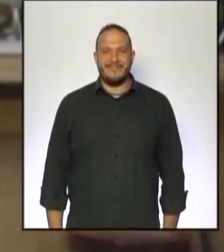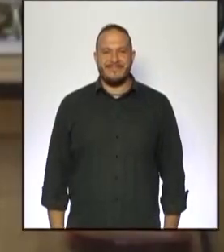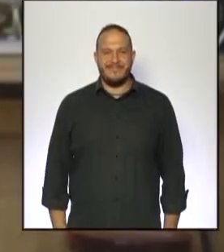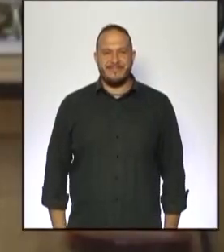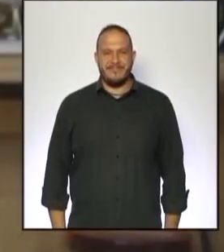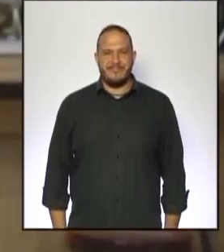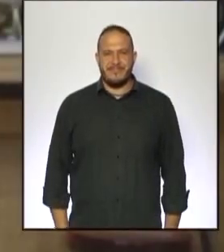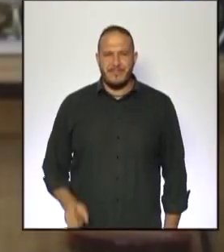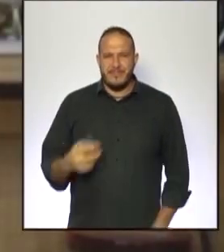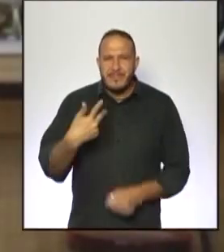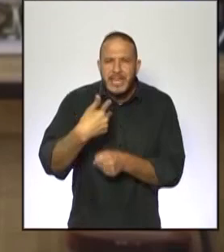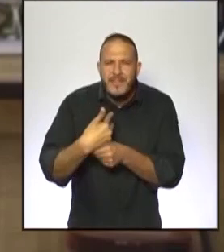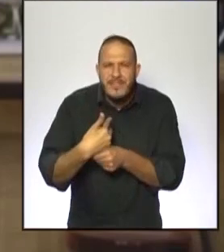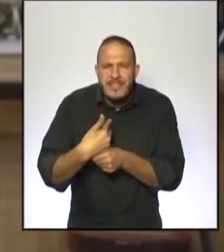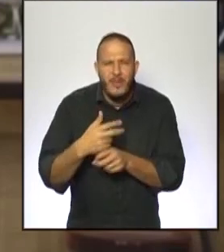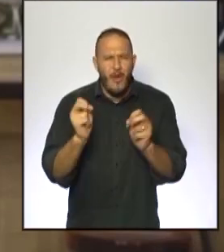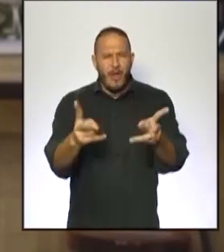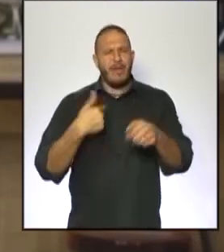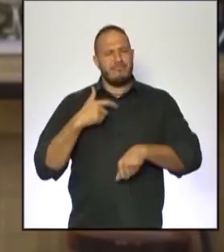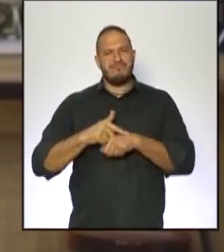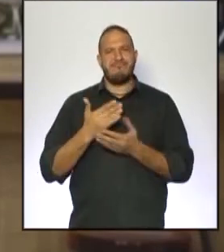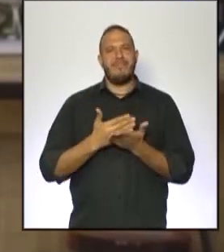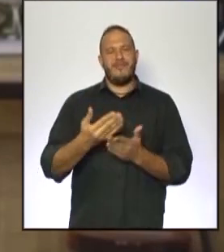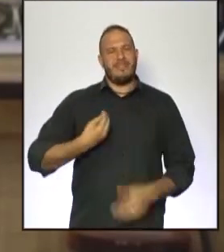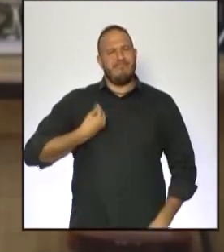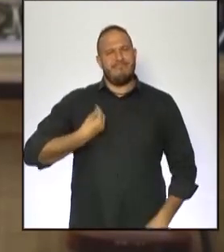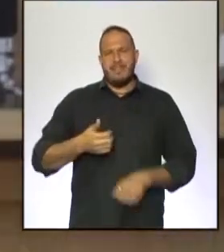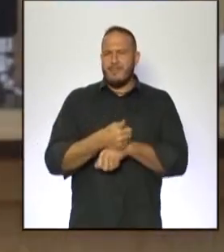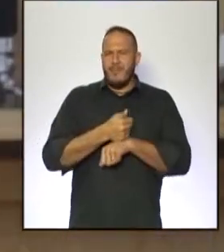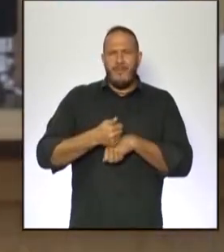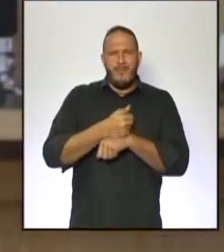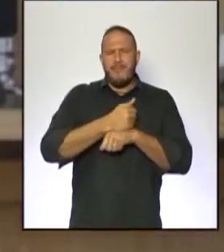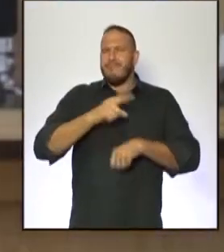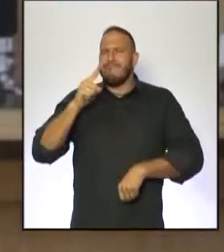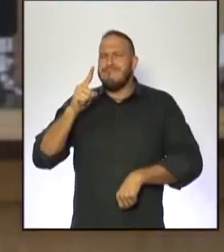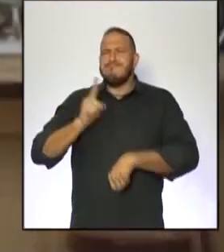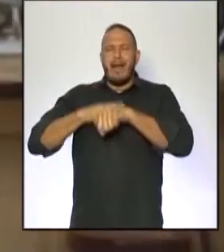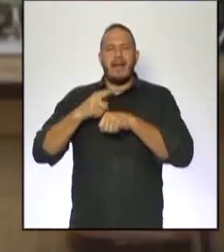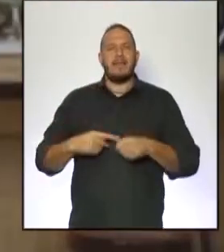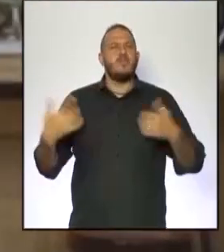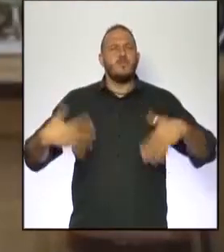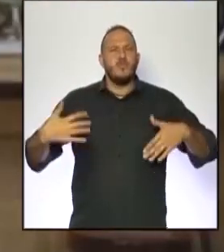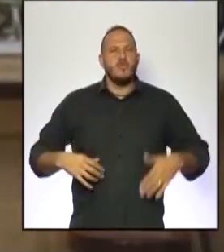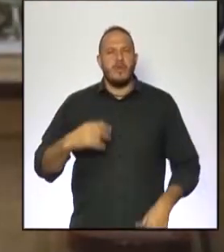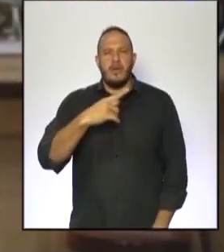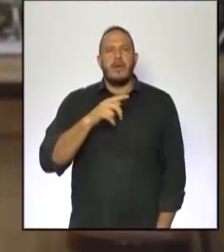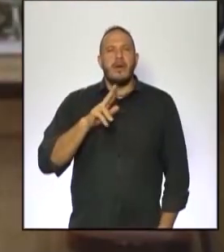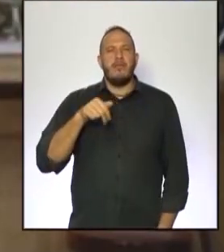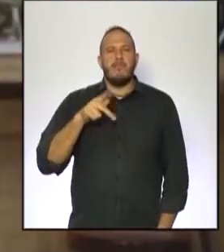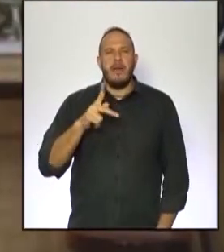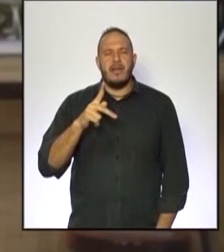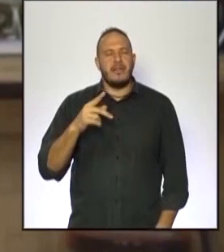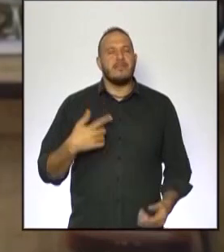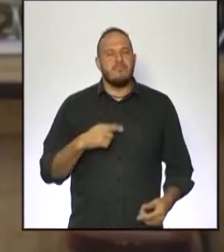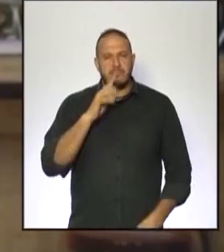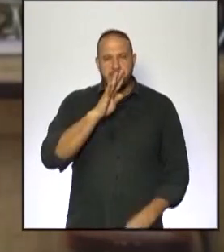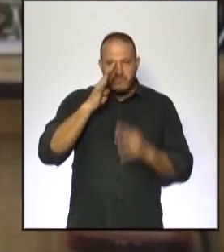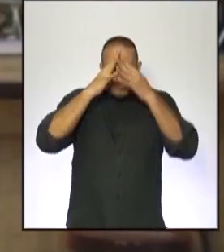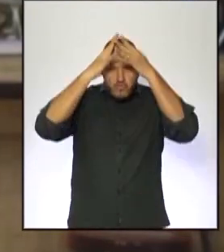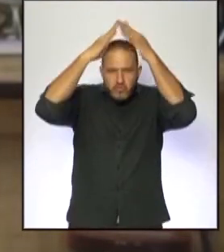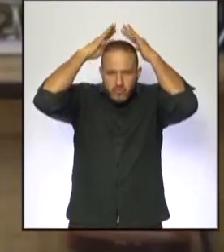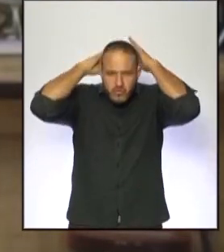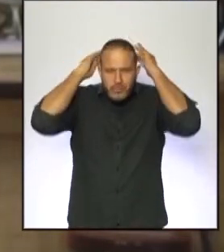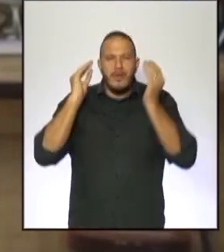Tá gravando aí? Eu comecei a minha vida profissional no auge do punk. Só não entrei no movimento porque me